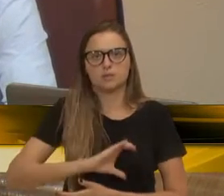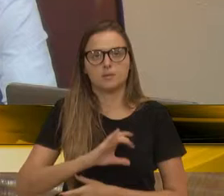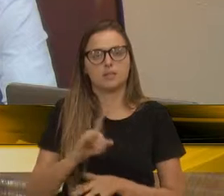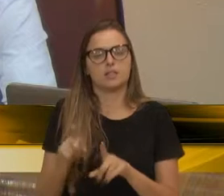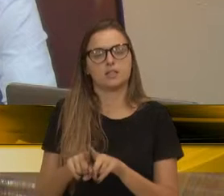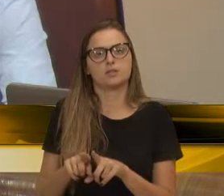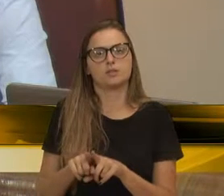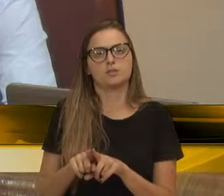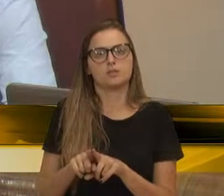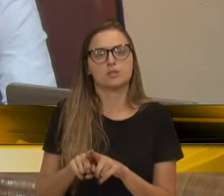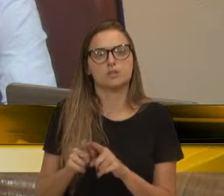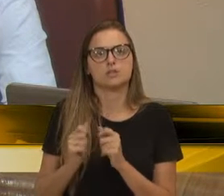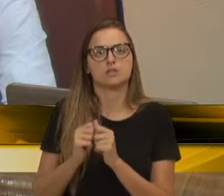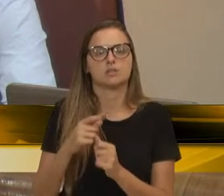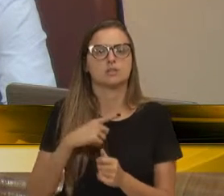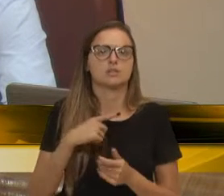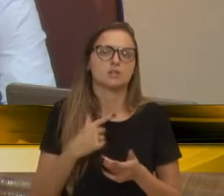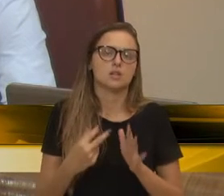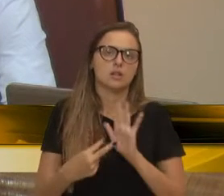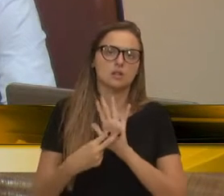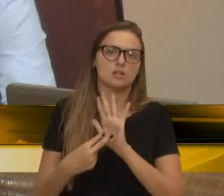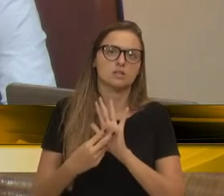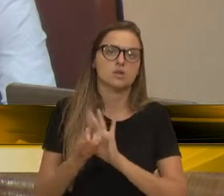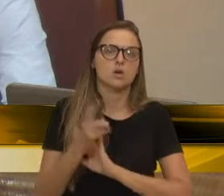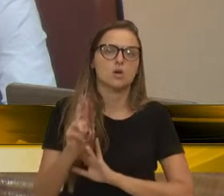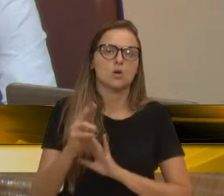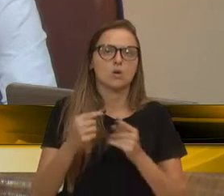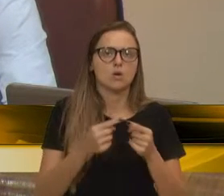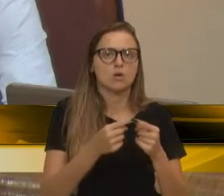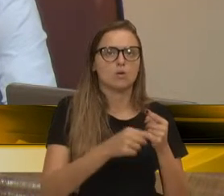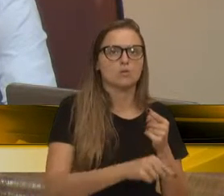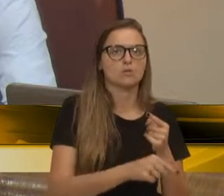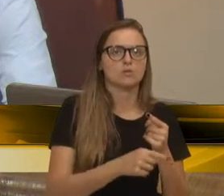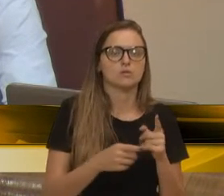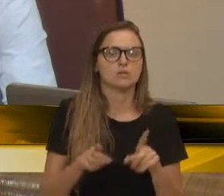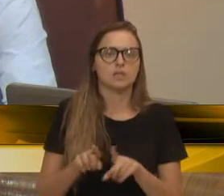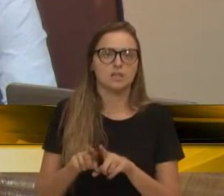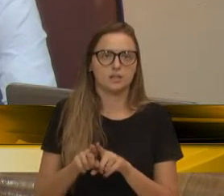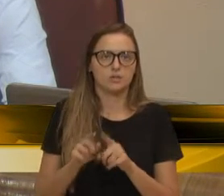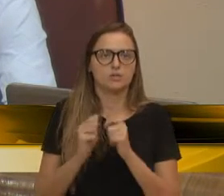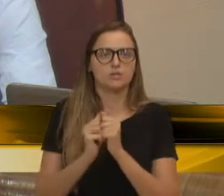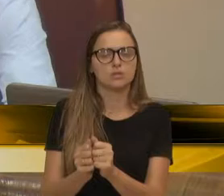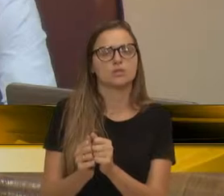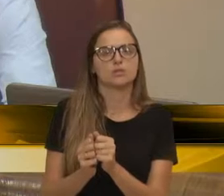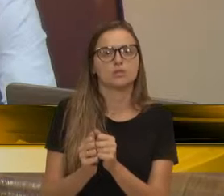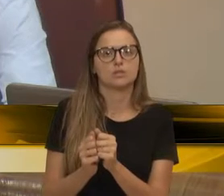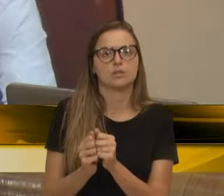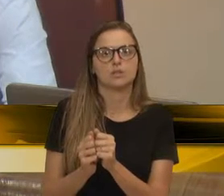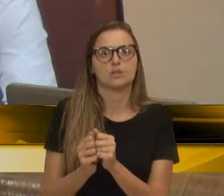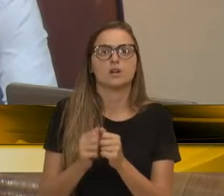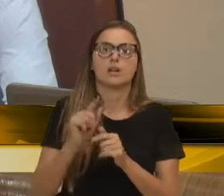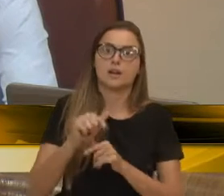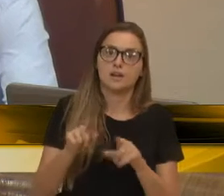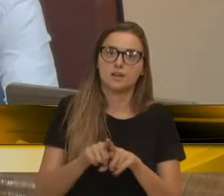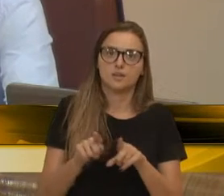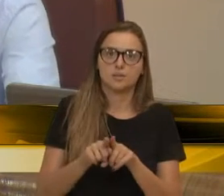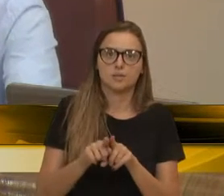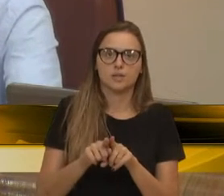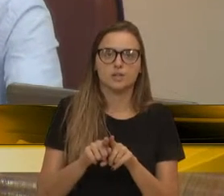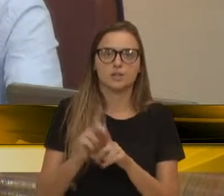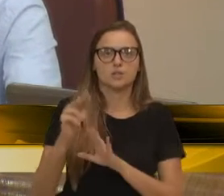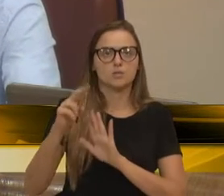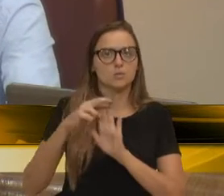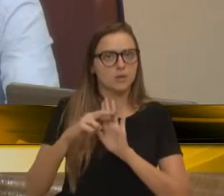proibir a visitação escolar mas desqualificar a mostra e proibi la é de se perguntar então em um